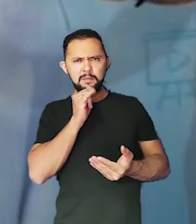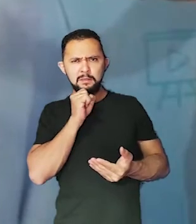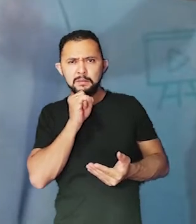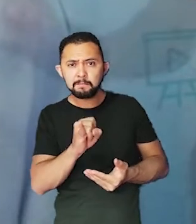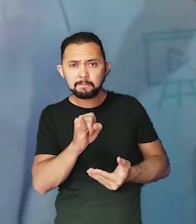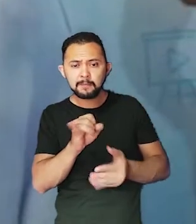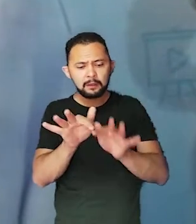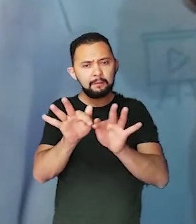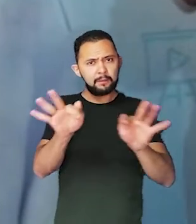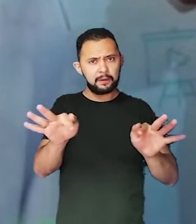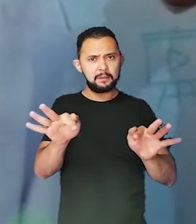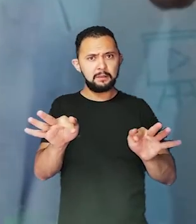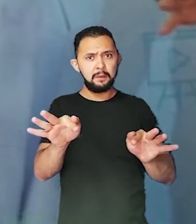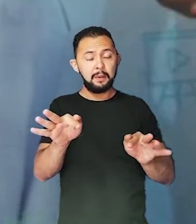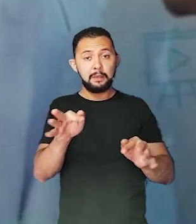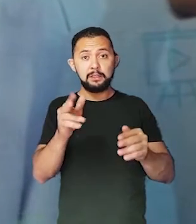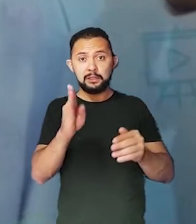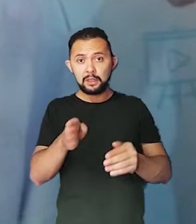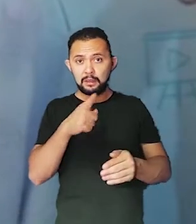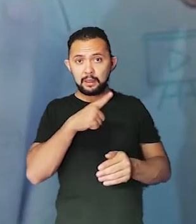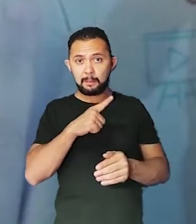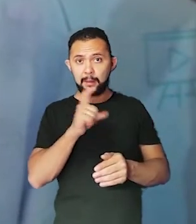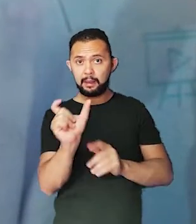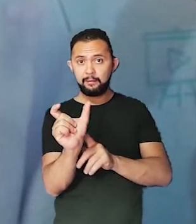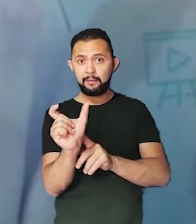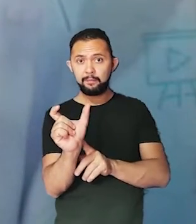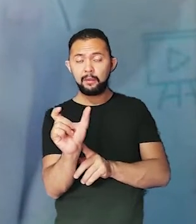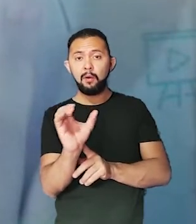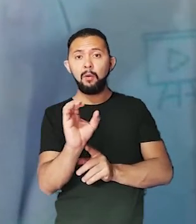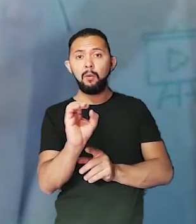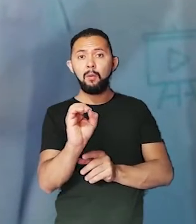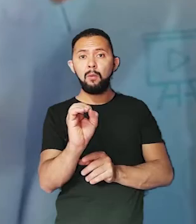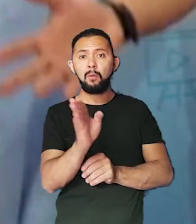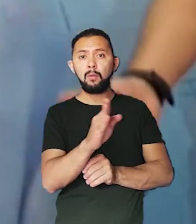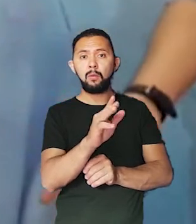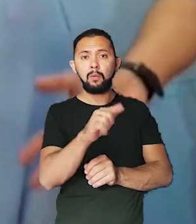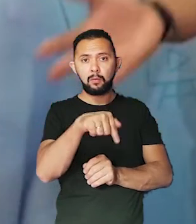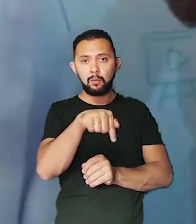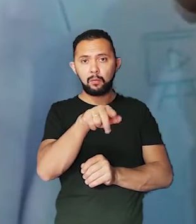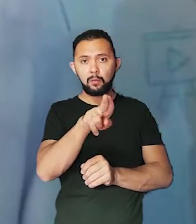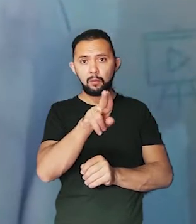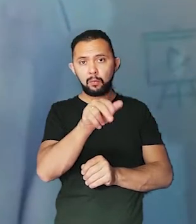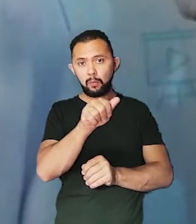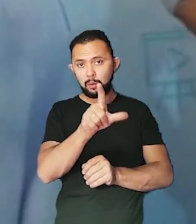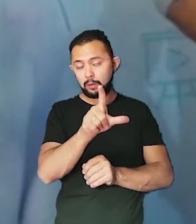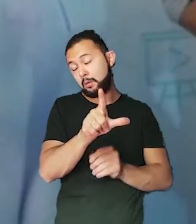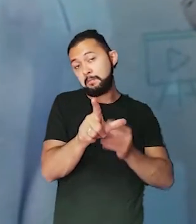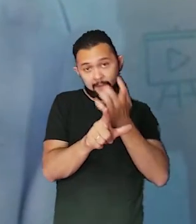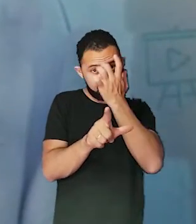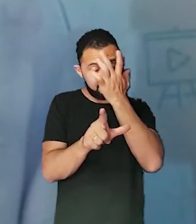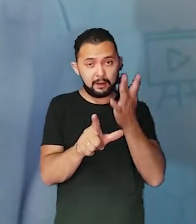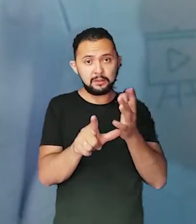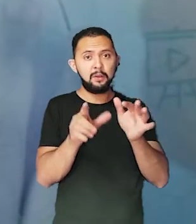o caminho para você. Eles já disseram para você, já anunciaram para você. Aqui é um período composto